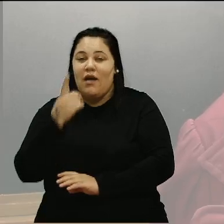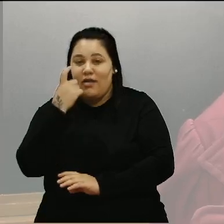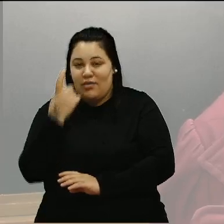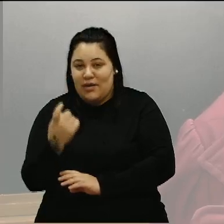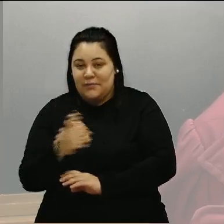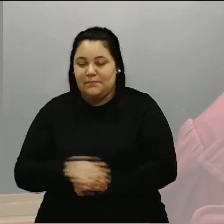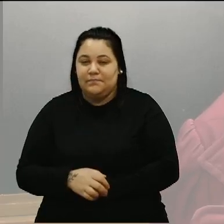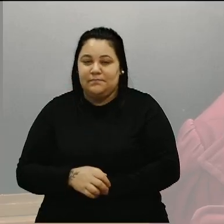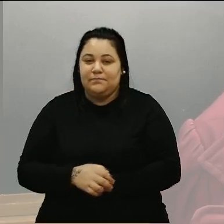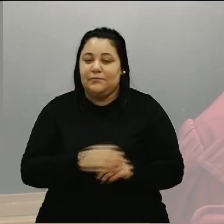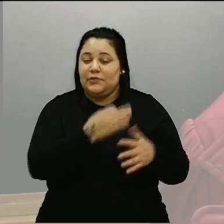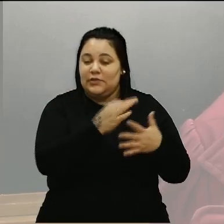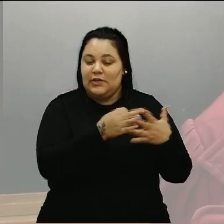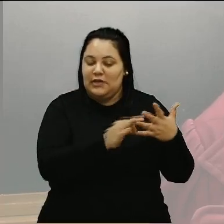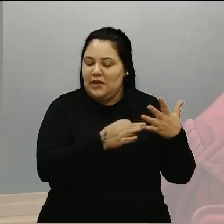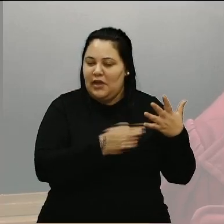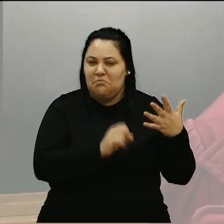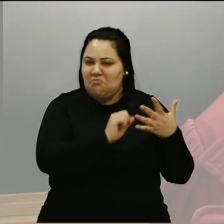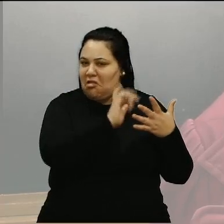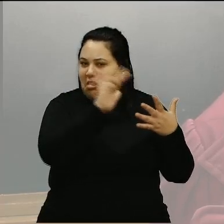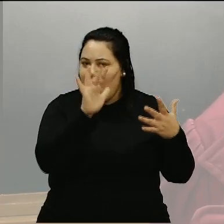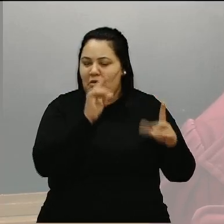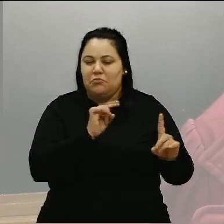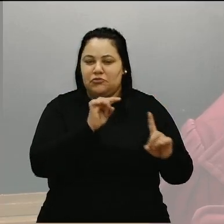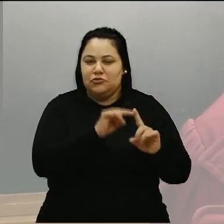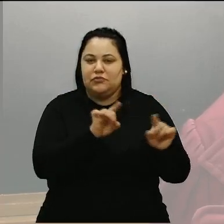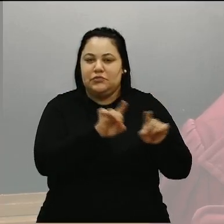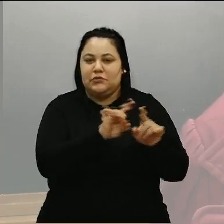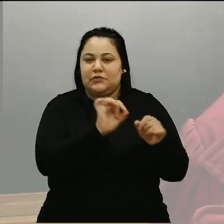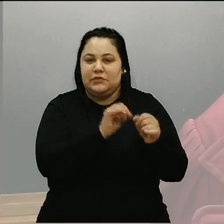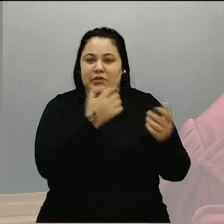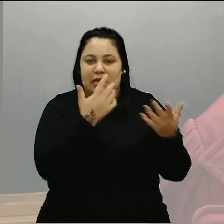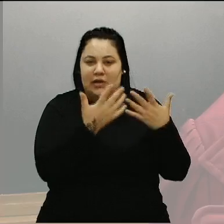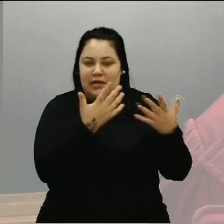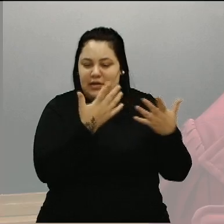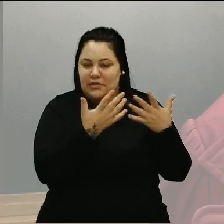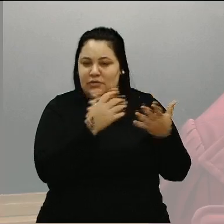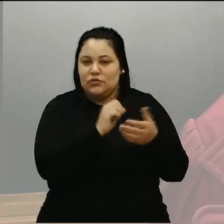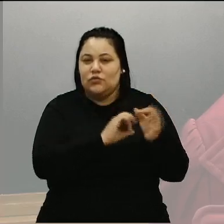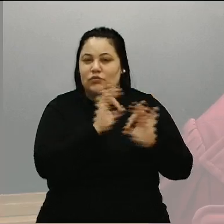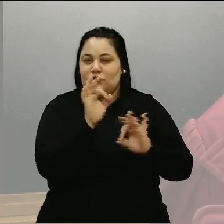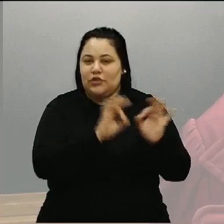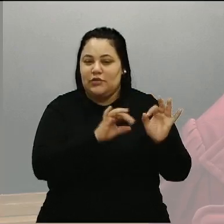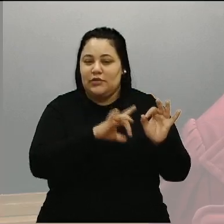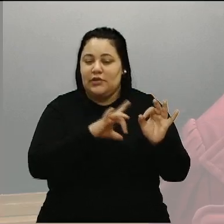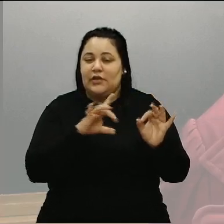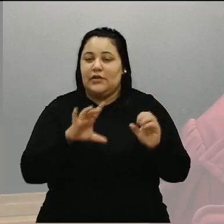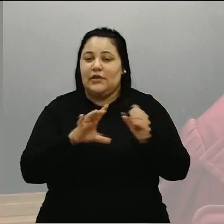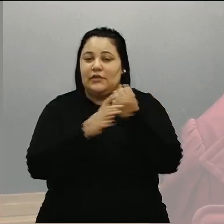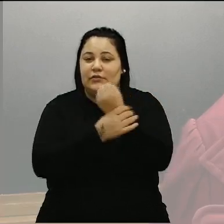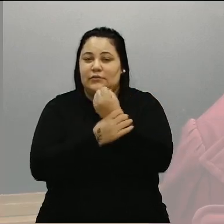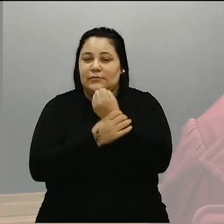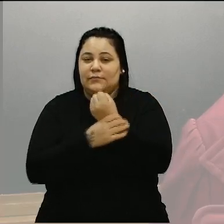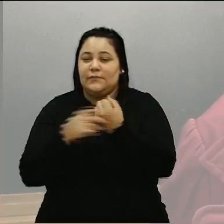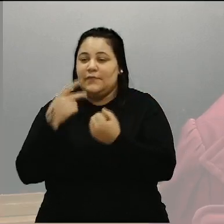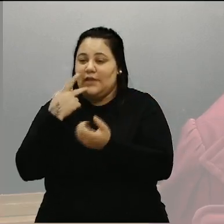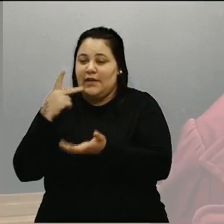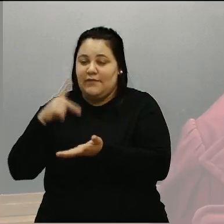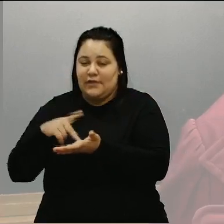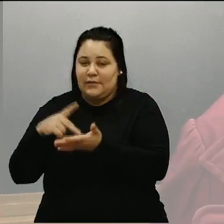de critérios claros e objetivos para avaliação dos projetos visa garantir a transparência e